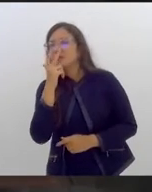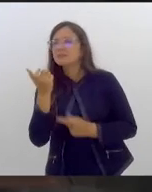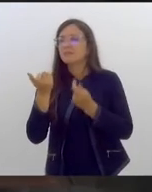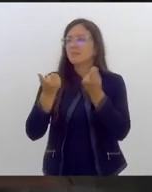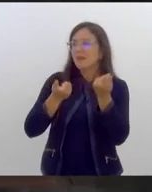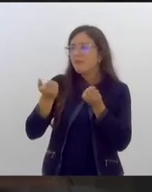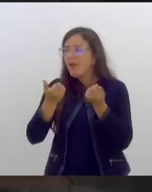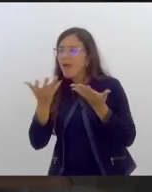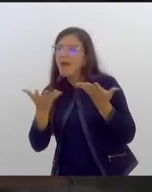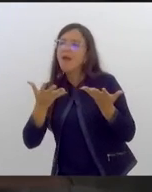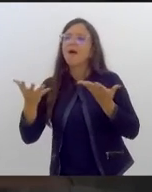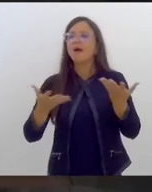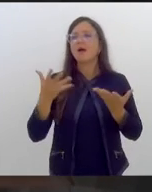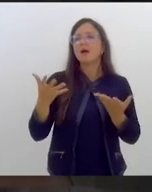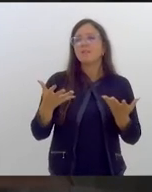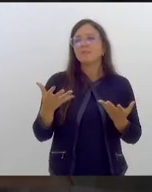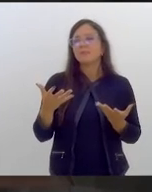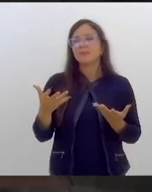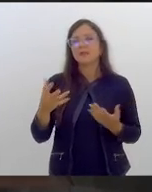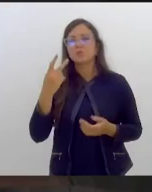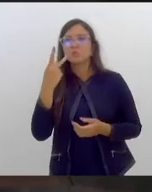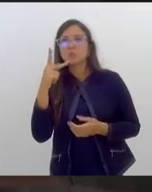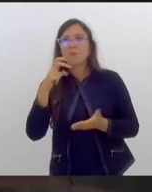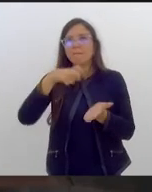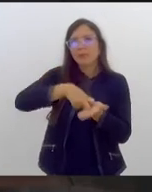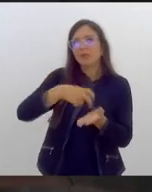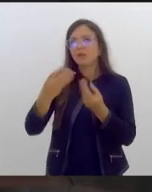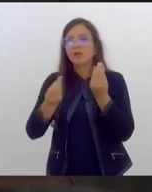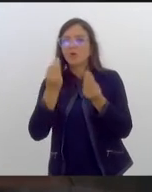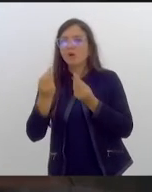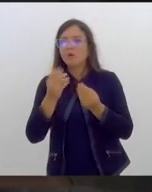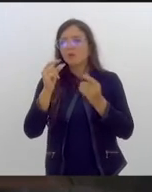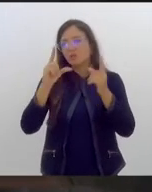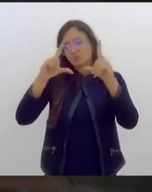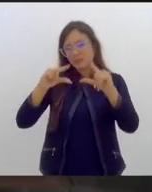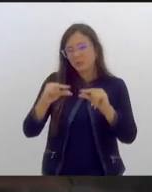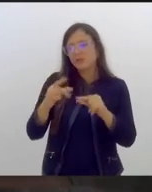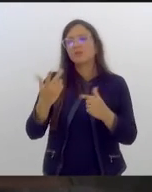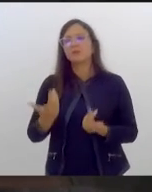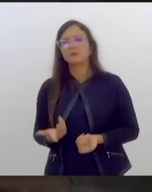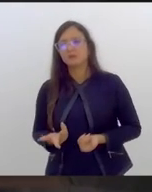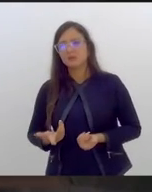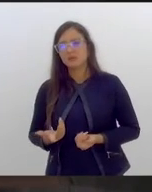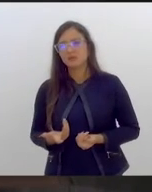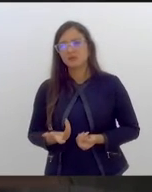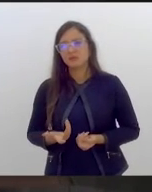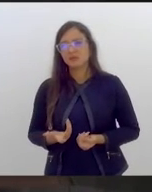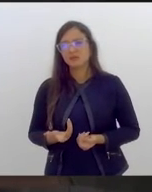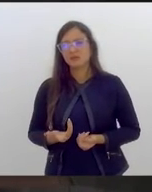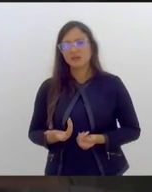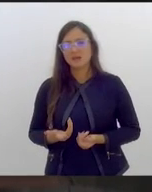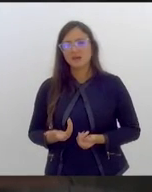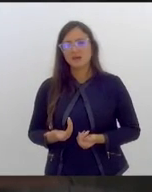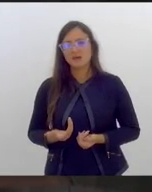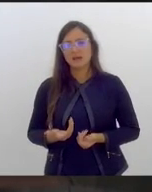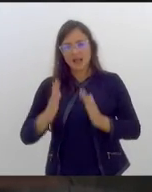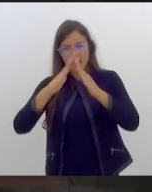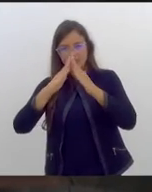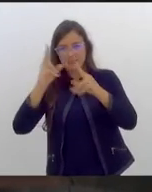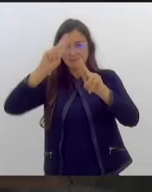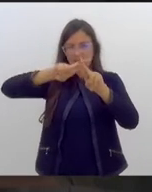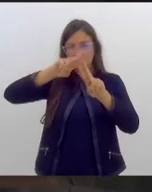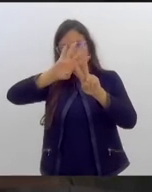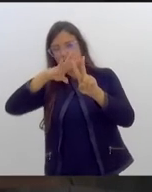negociar o cumprimento de sua pena fazer algum tipo de capitulação para cumprir a pena em prisão domiciliar nunca aceitou então